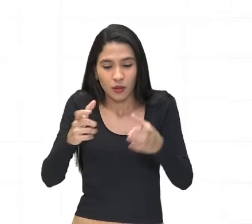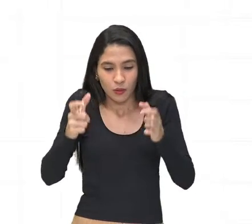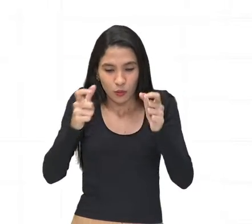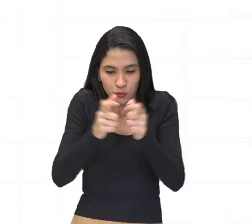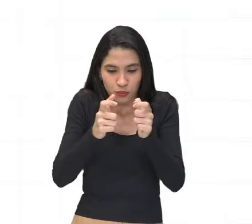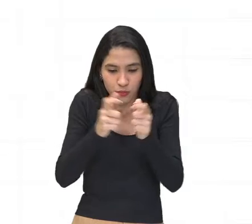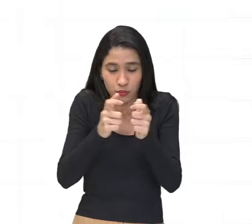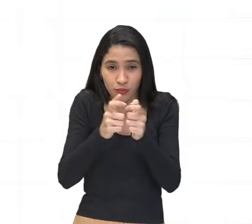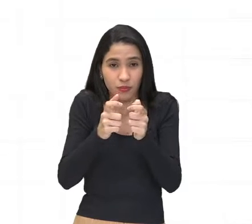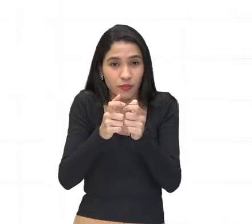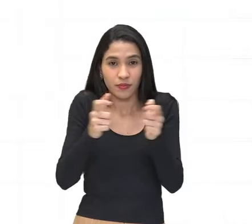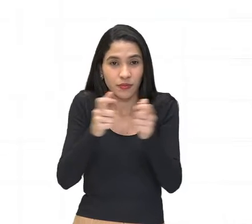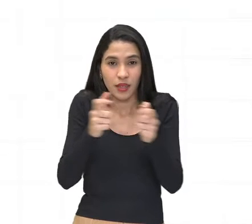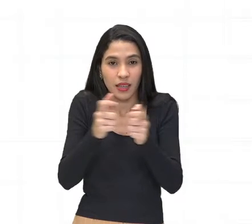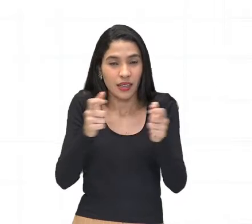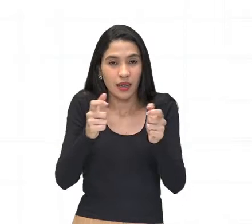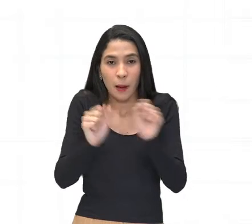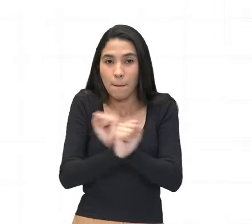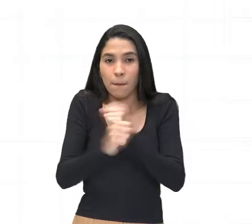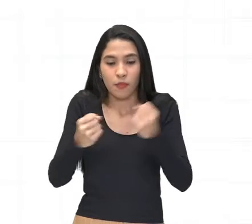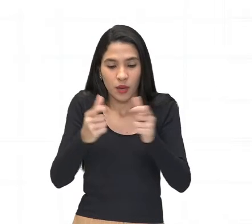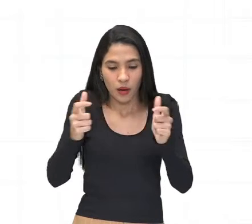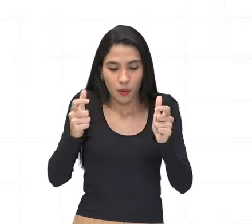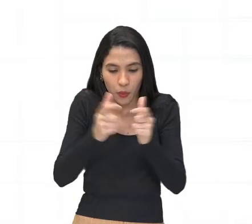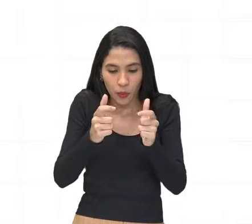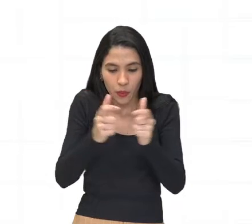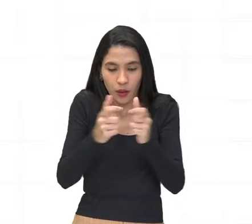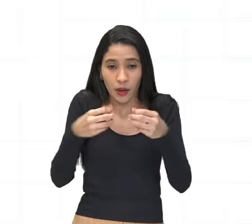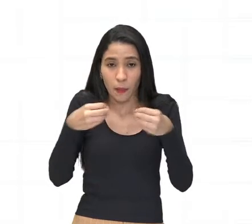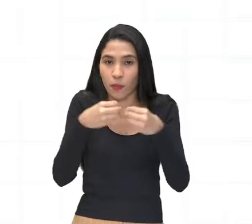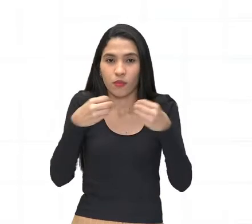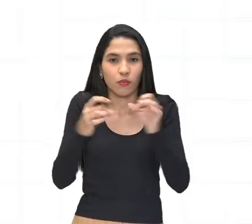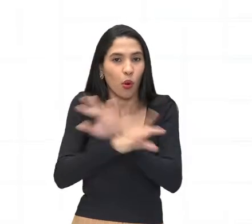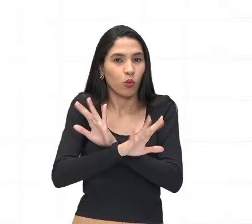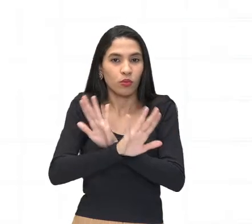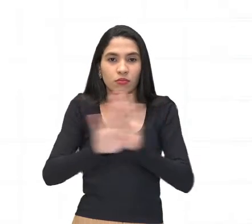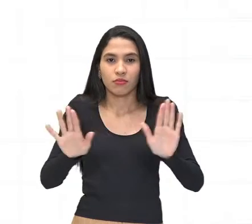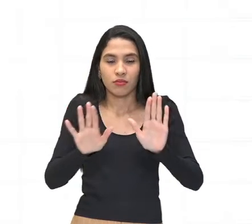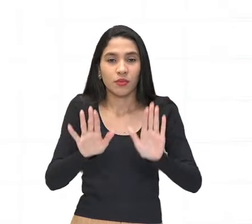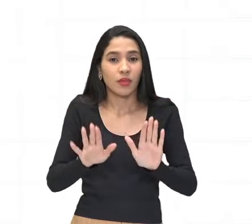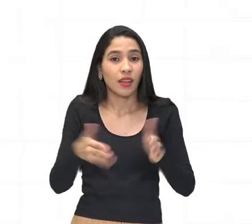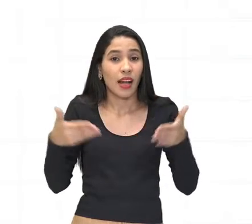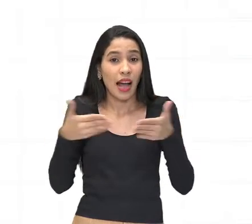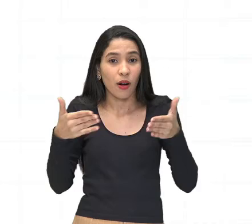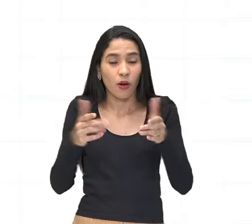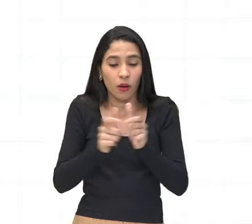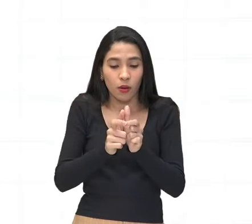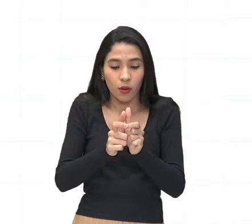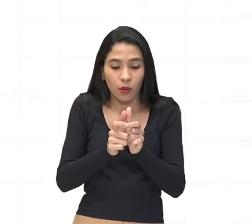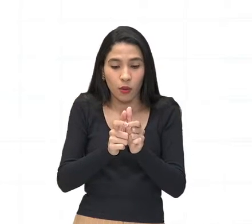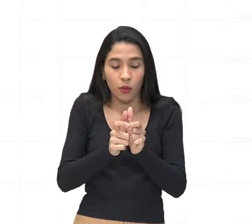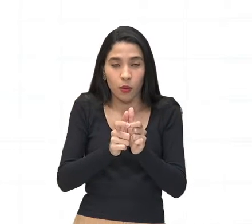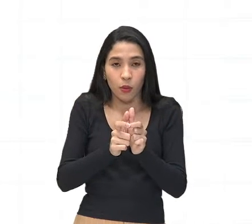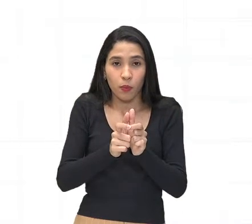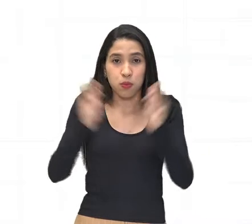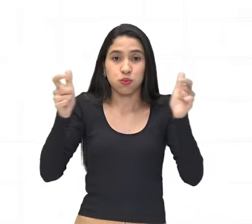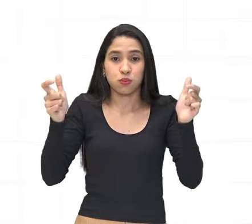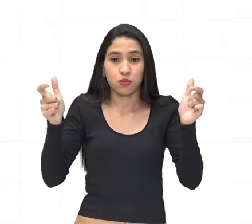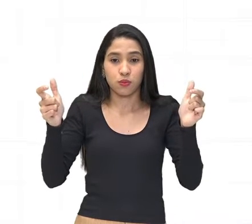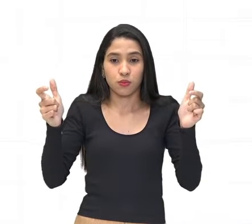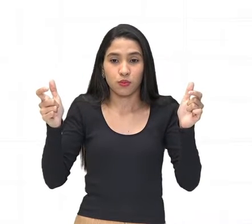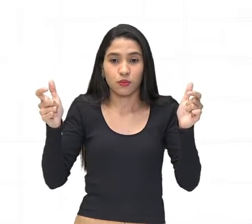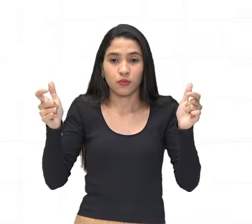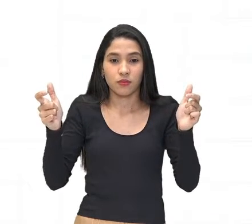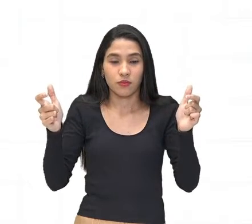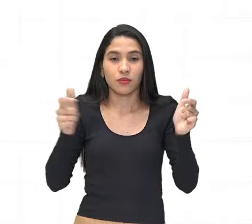no seu limite de aproximação. Já quando a gente solta, né, esse ar ele